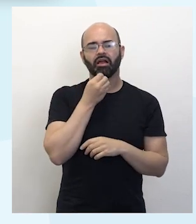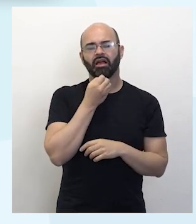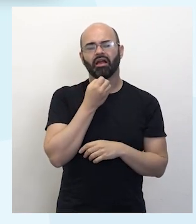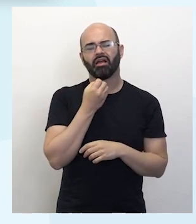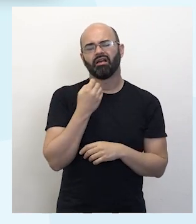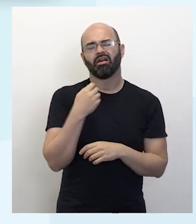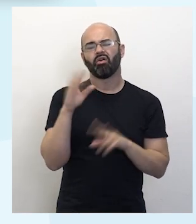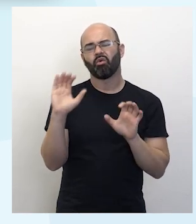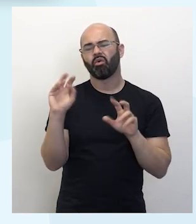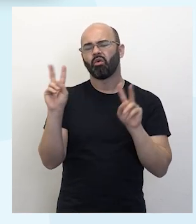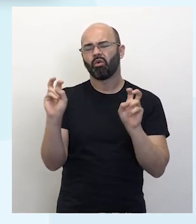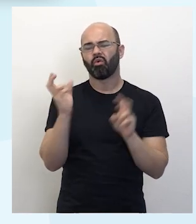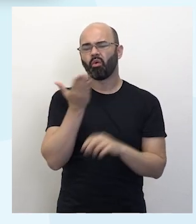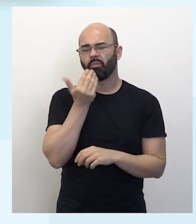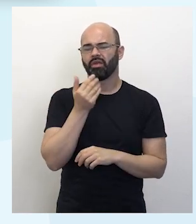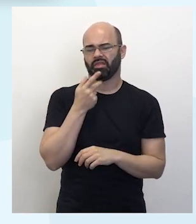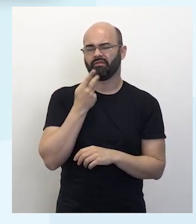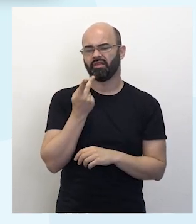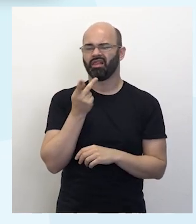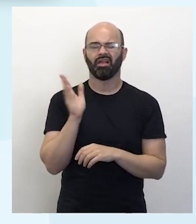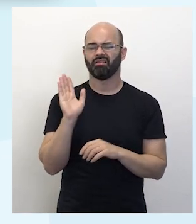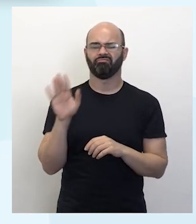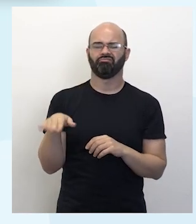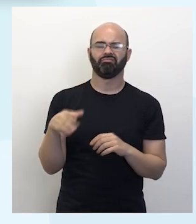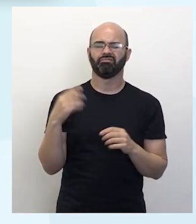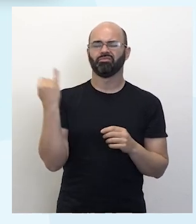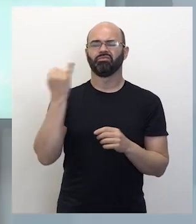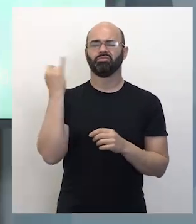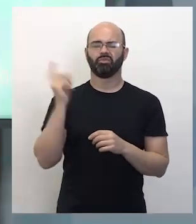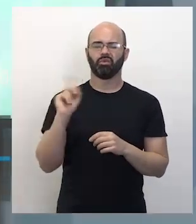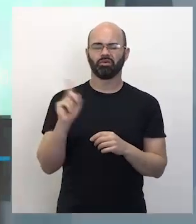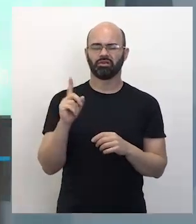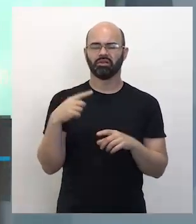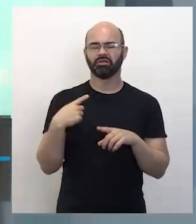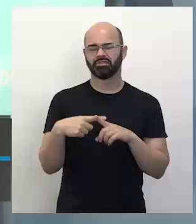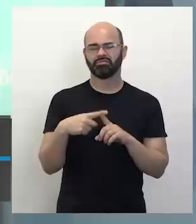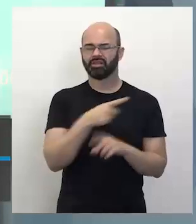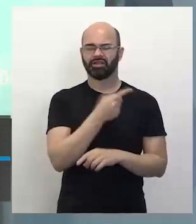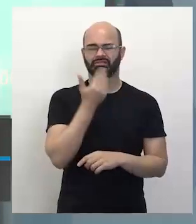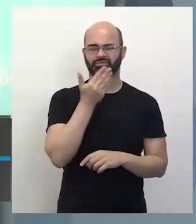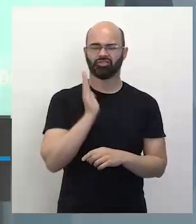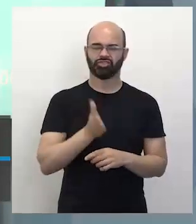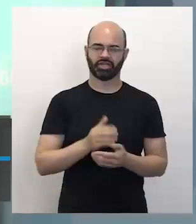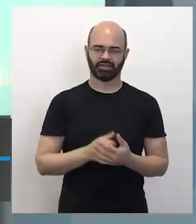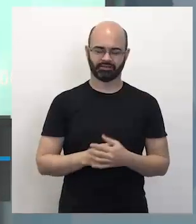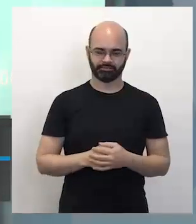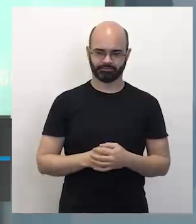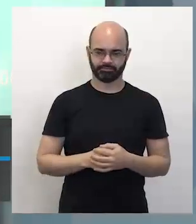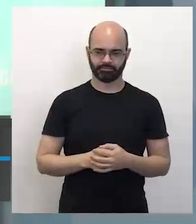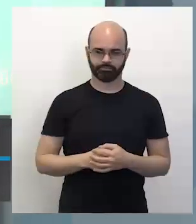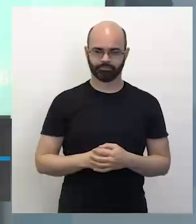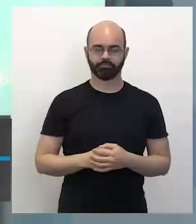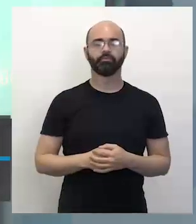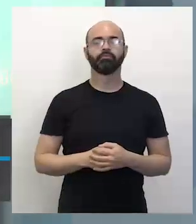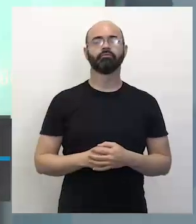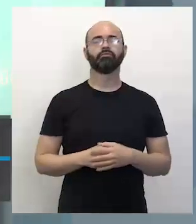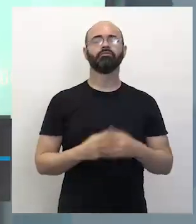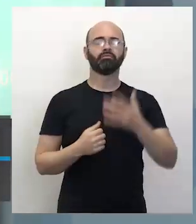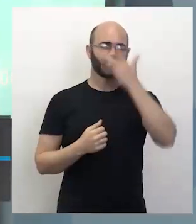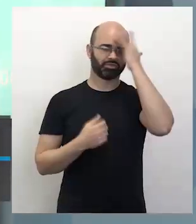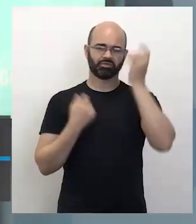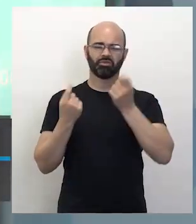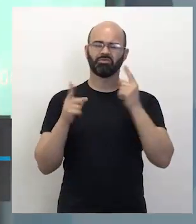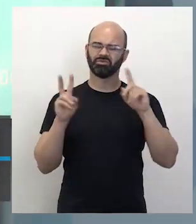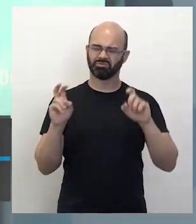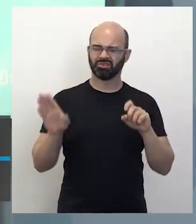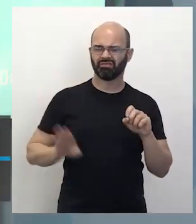comeram. Então, o que ele quer dizer com essa frase? Falar de fome, de comida, dependendo para algumas pessoas, é irrelevante. Por quê? Porque